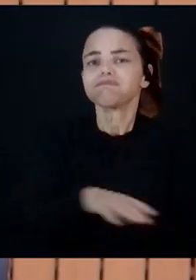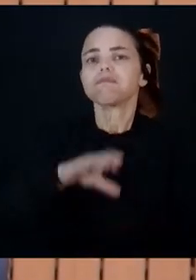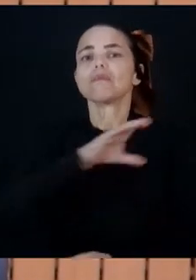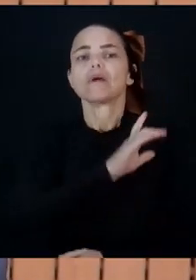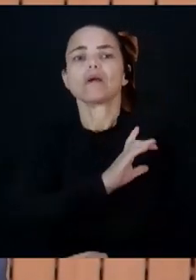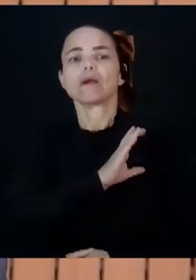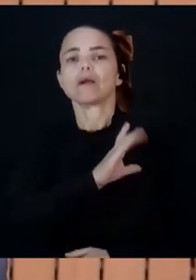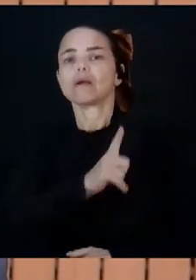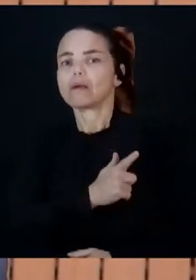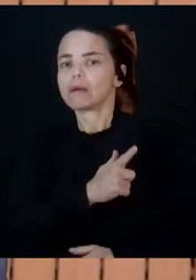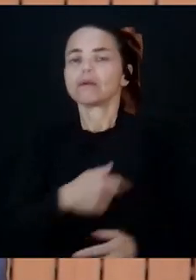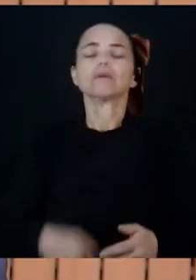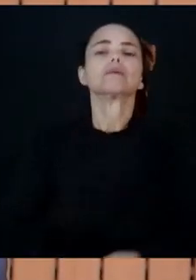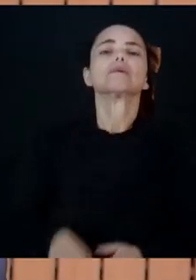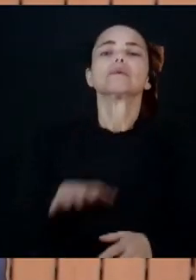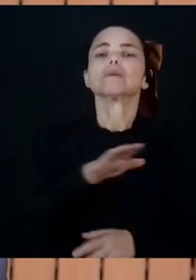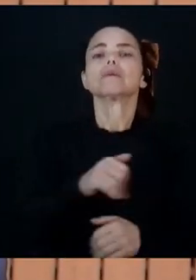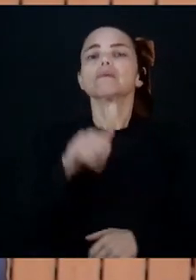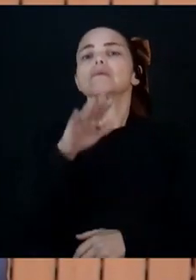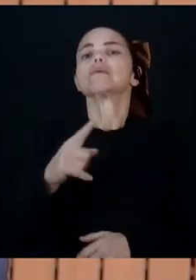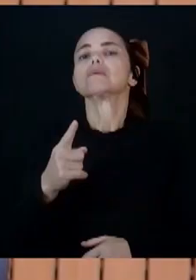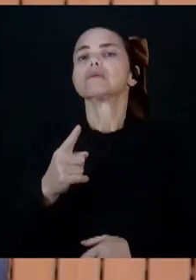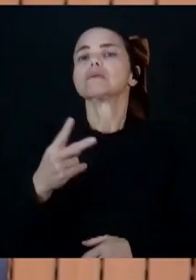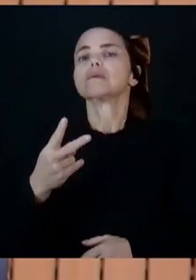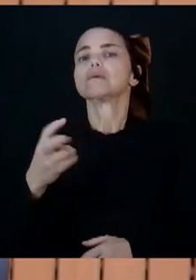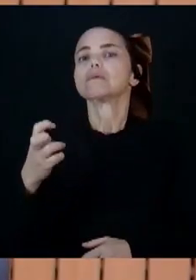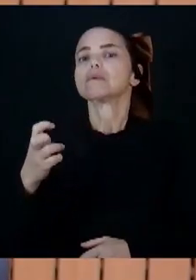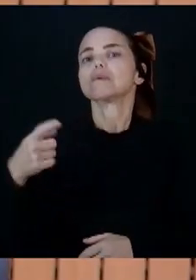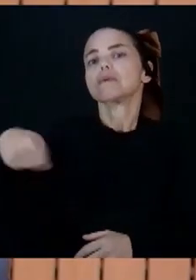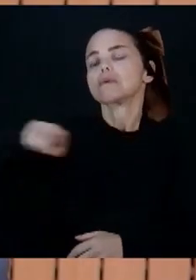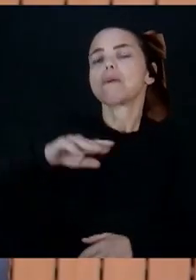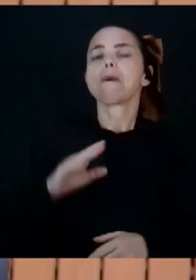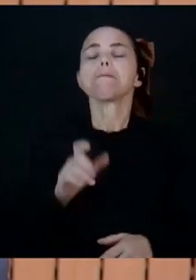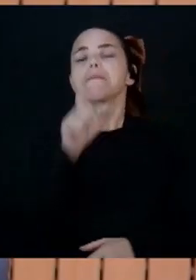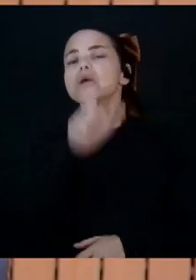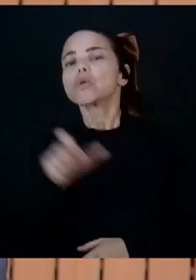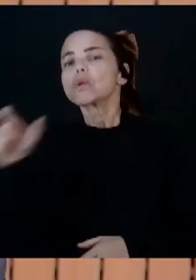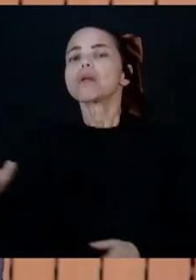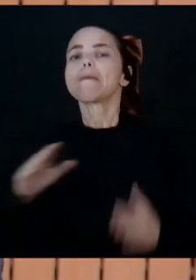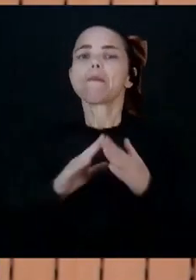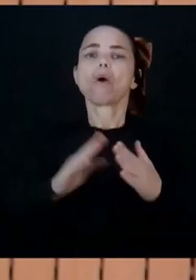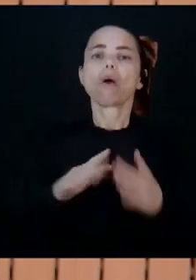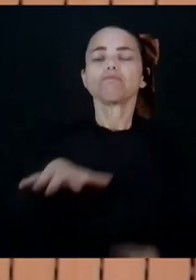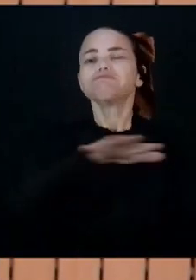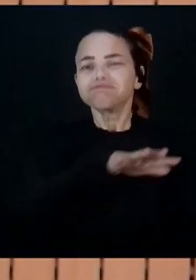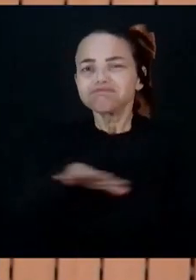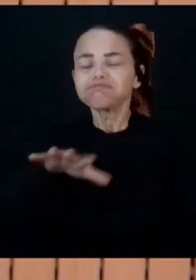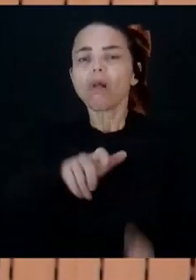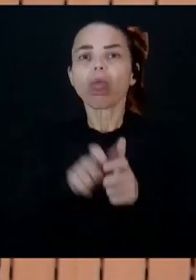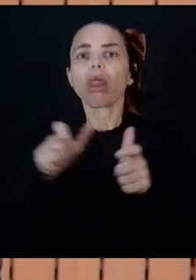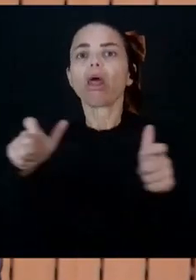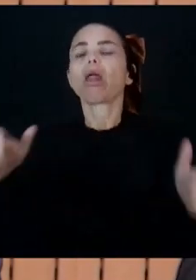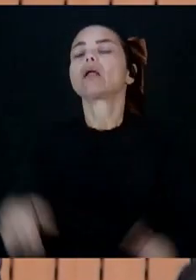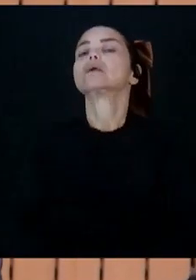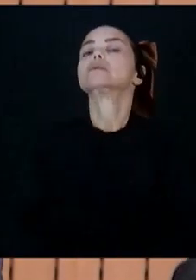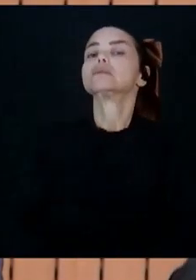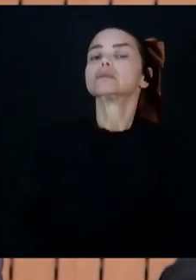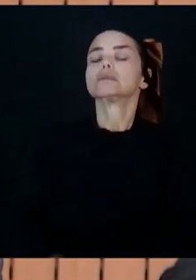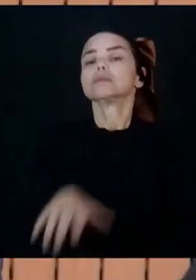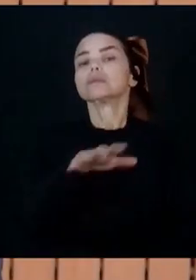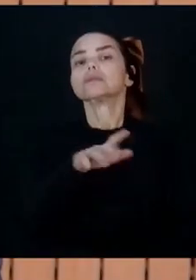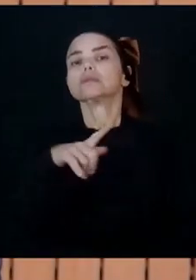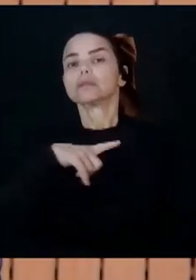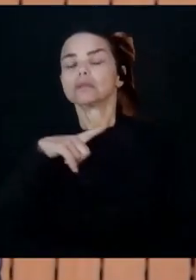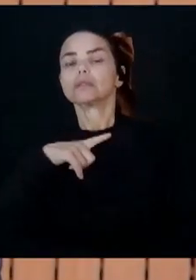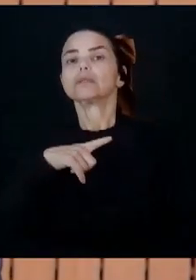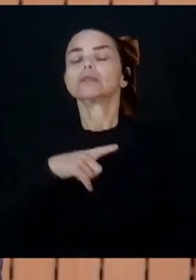uma região com mais de 125 mil moradores, uma região que recentemente, inclusive, virou o